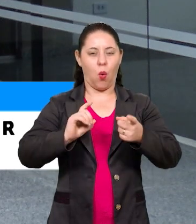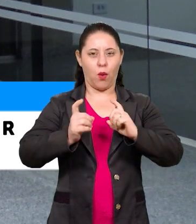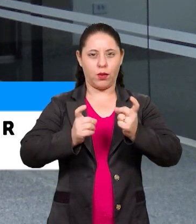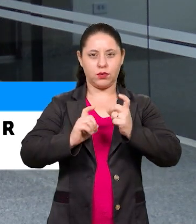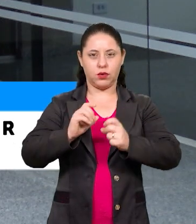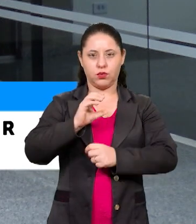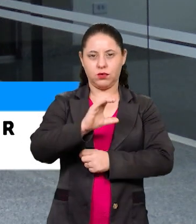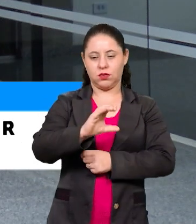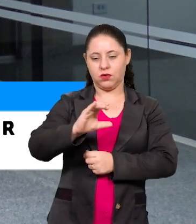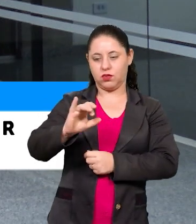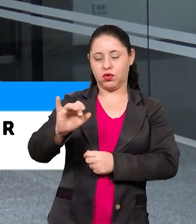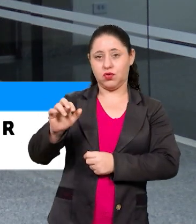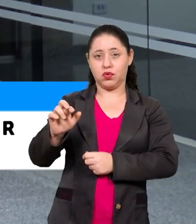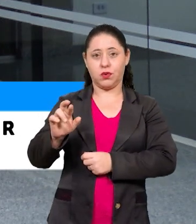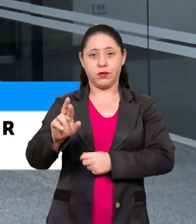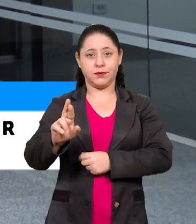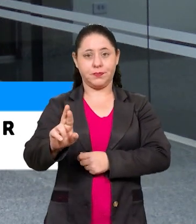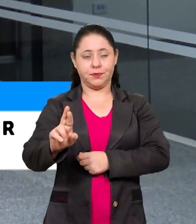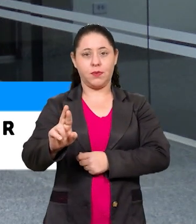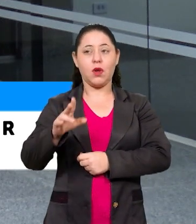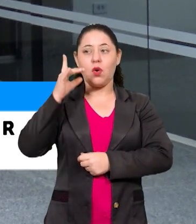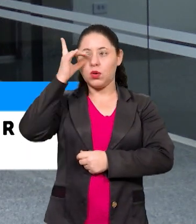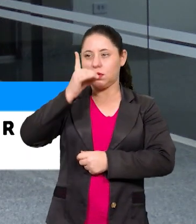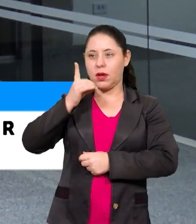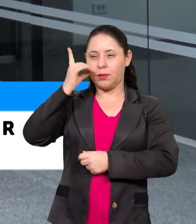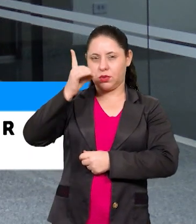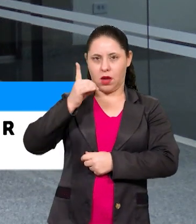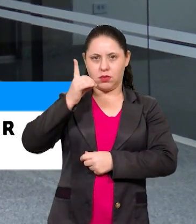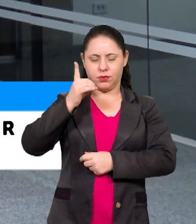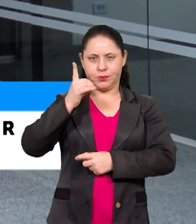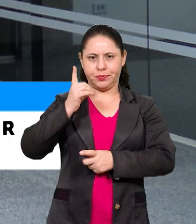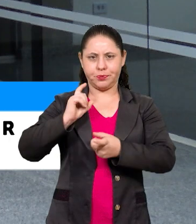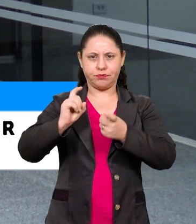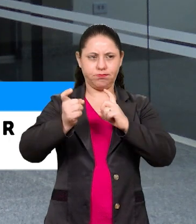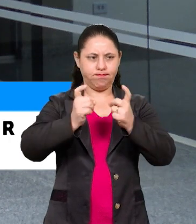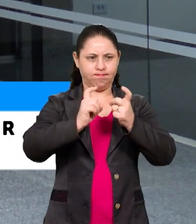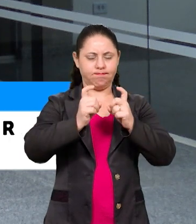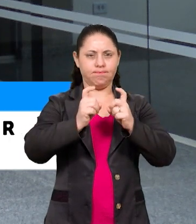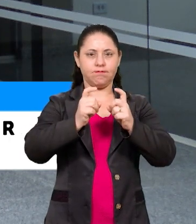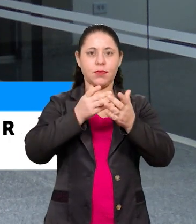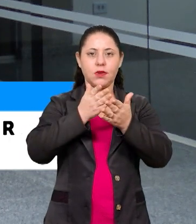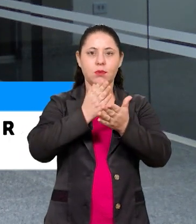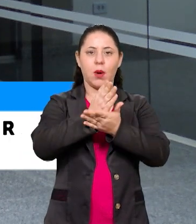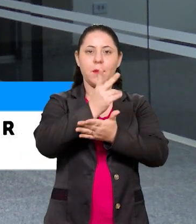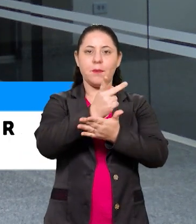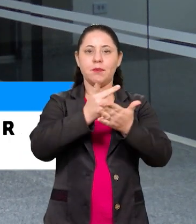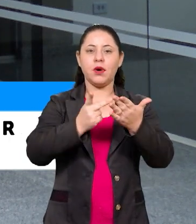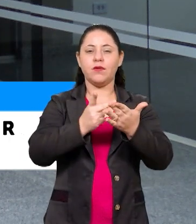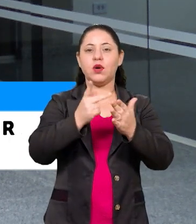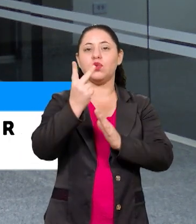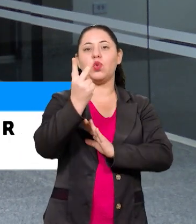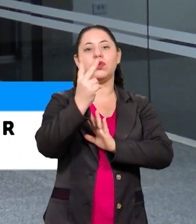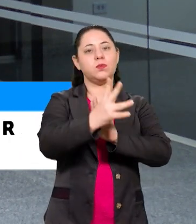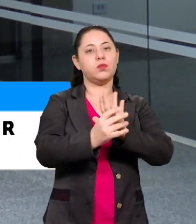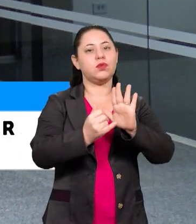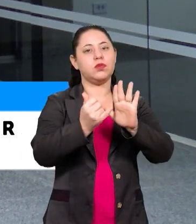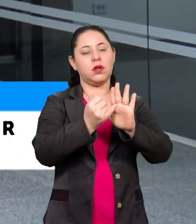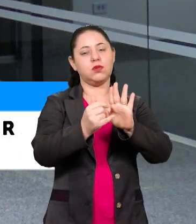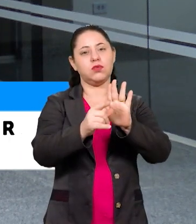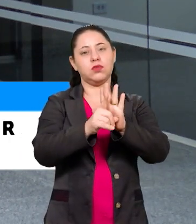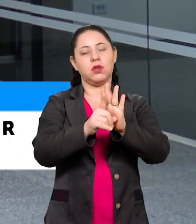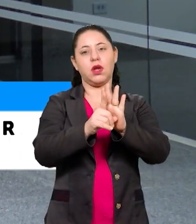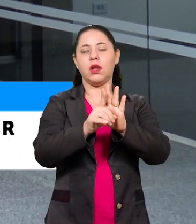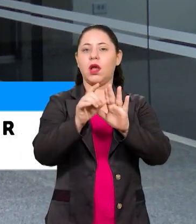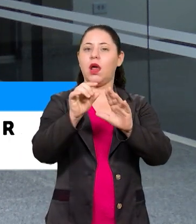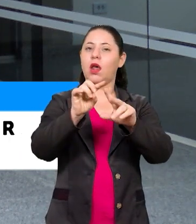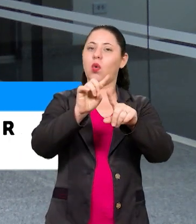Durante a reunião da Comissão de Constituição, Justiça e Redação, os parlamentares aprovaram pareceres favoráveis a dois